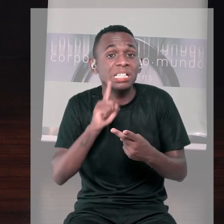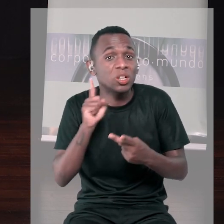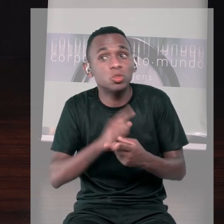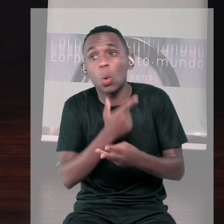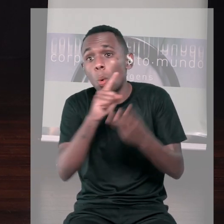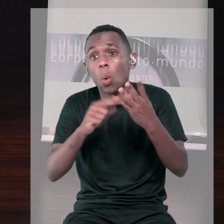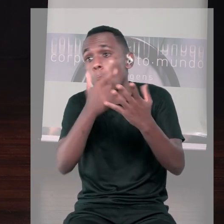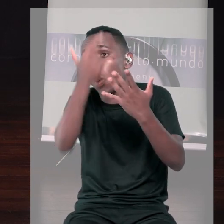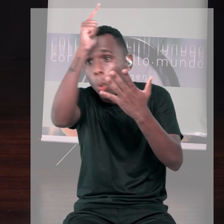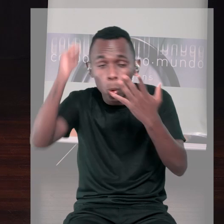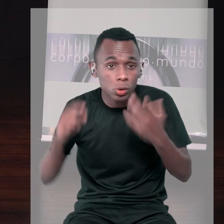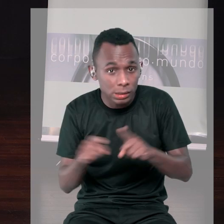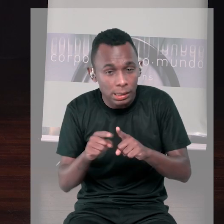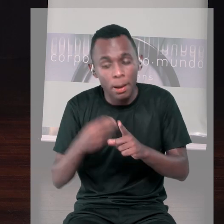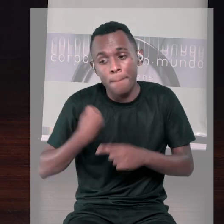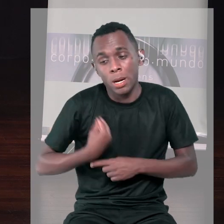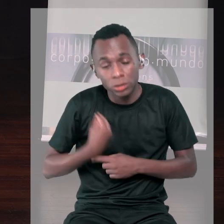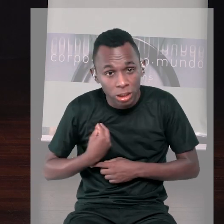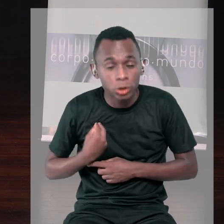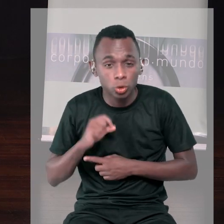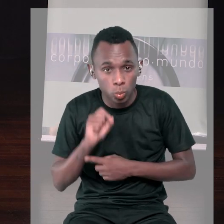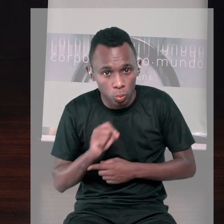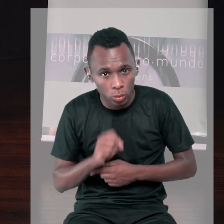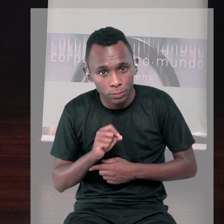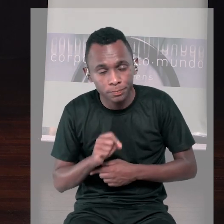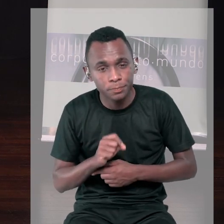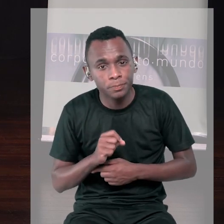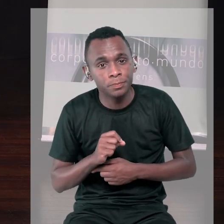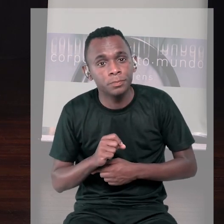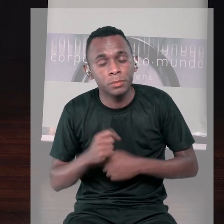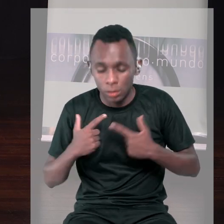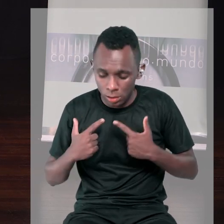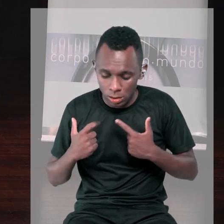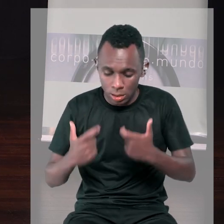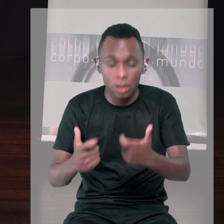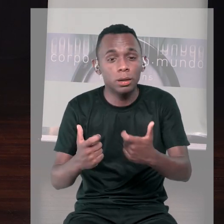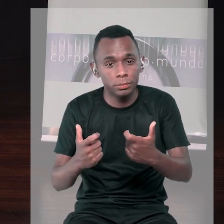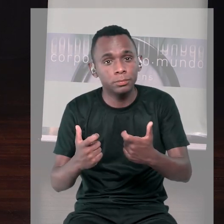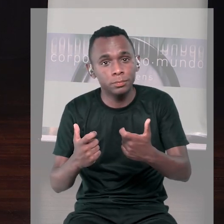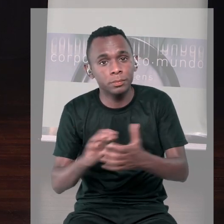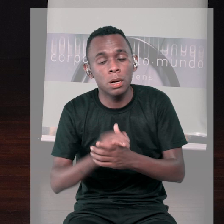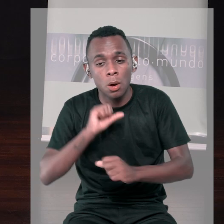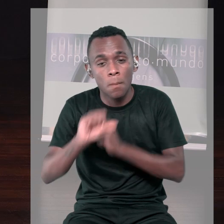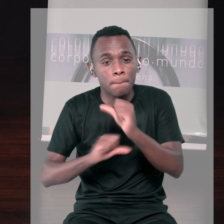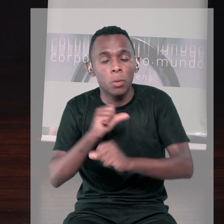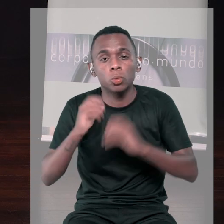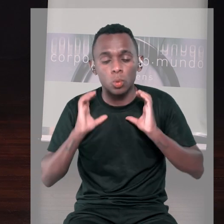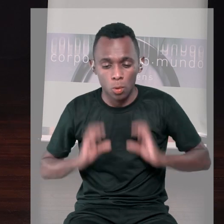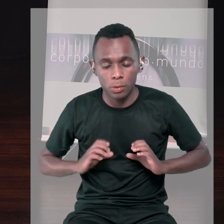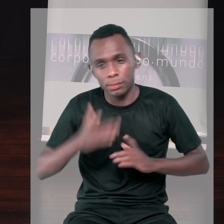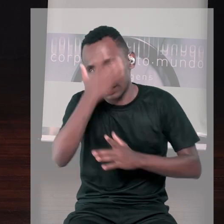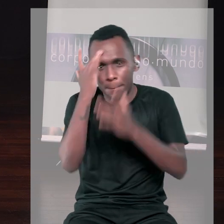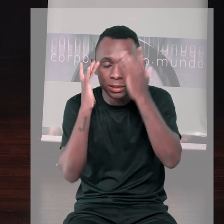que a presença larvar da guerra civil altera o comportamento das